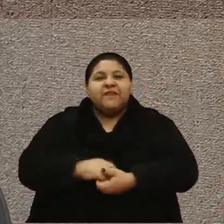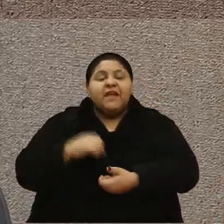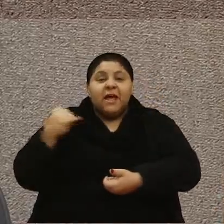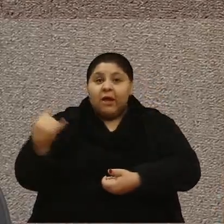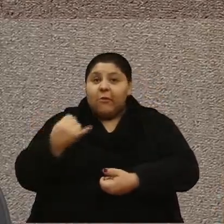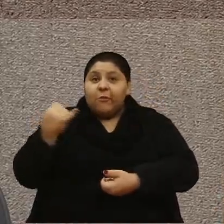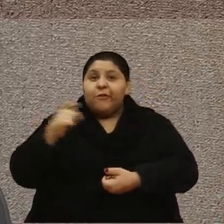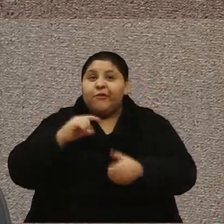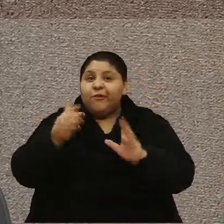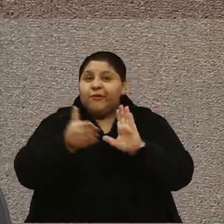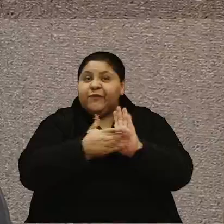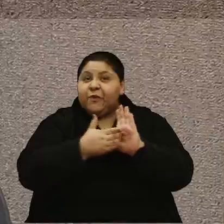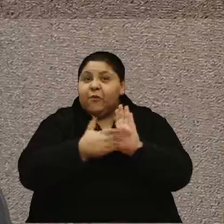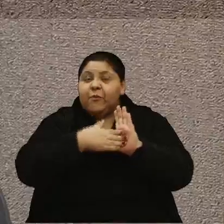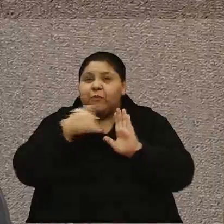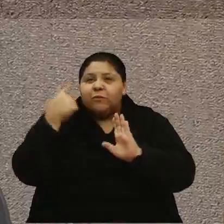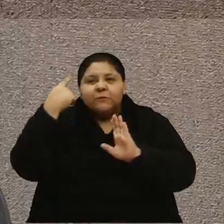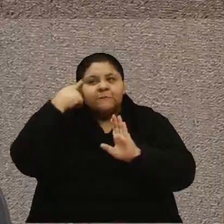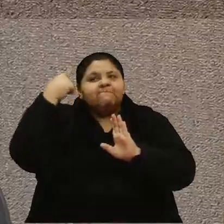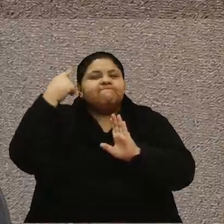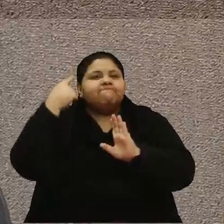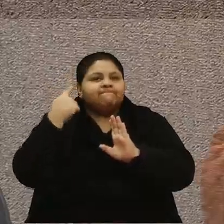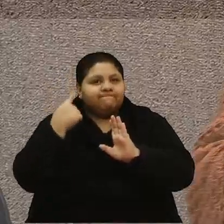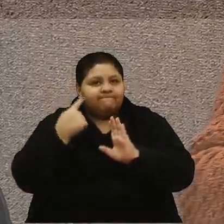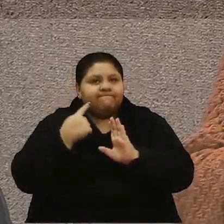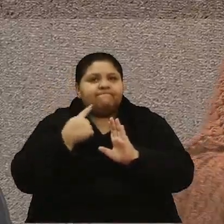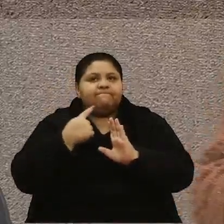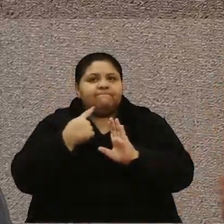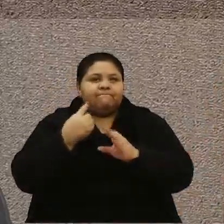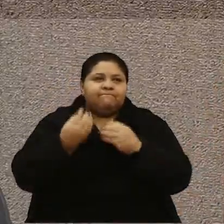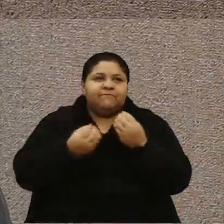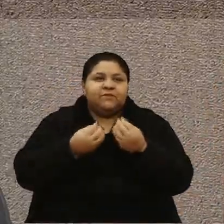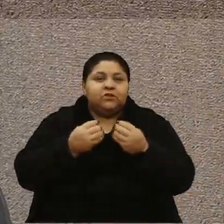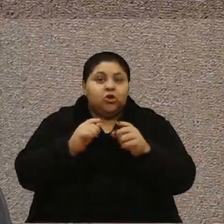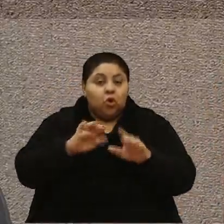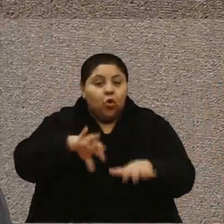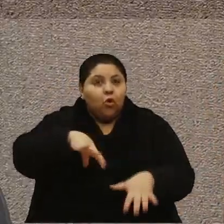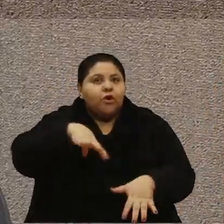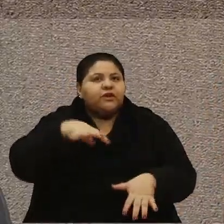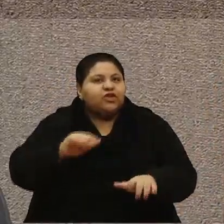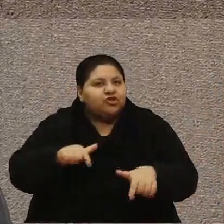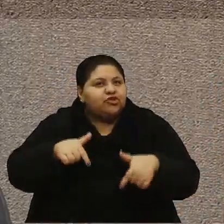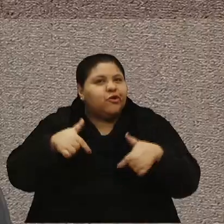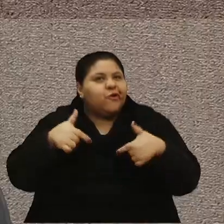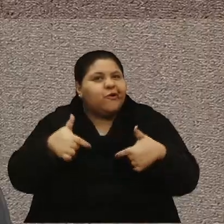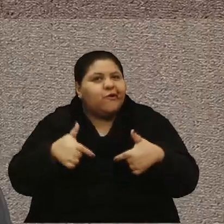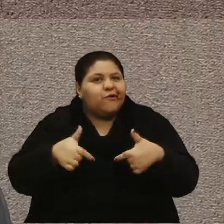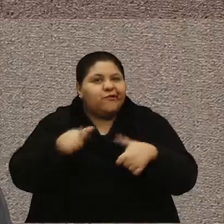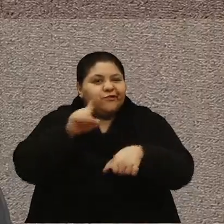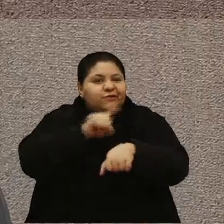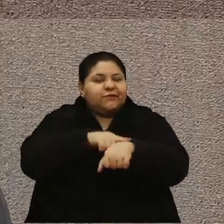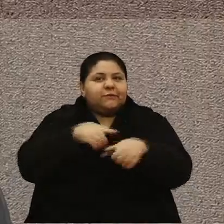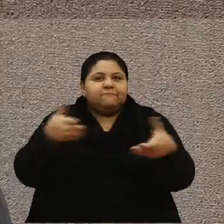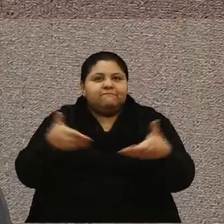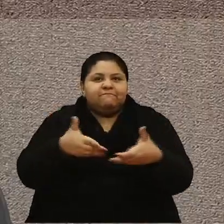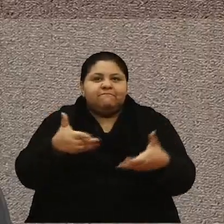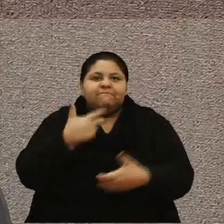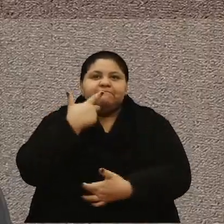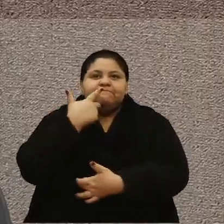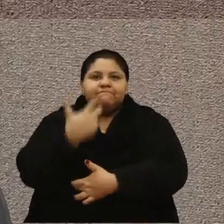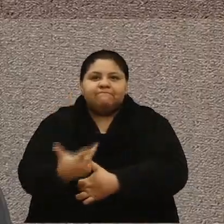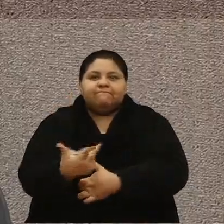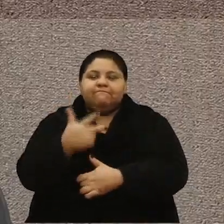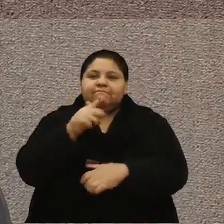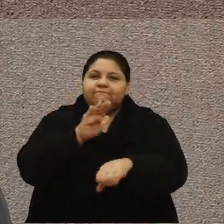propõe uma reflexão, dá para dizer, ousada e corajosa, inclusive sobre os tempos atuais, falando sobre